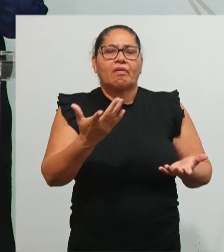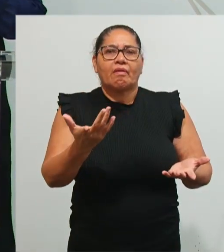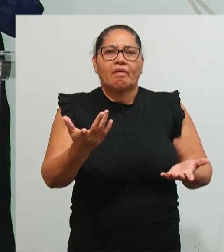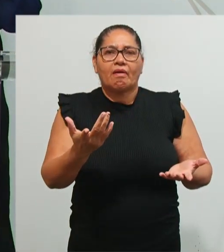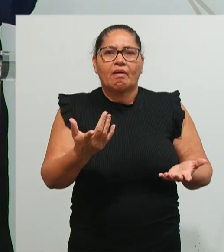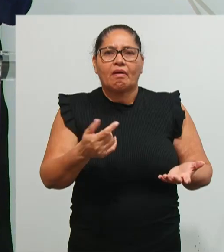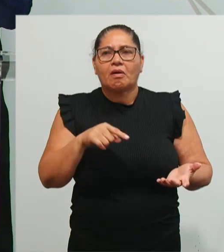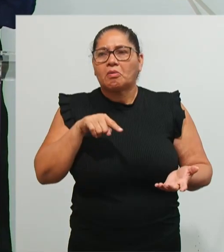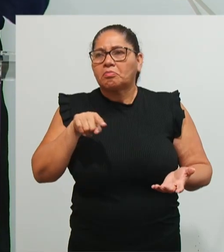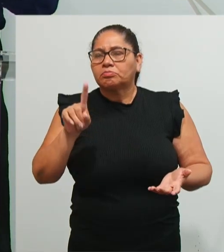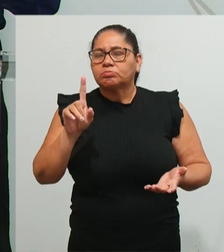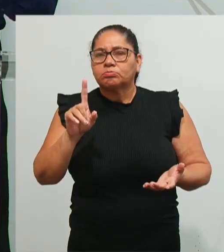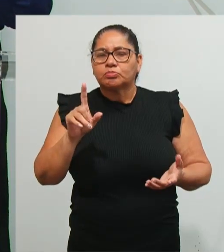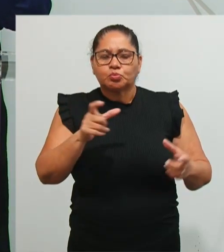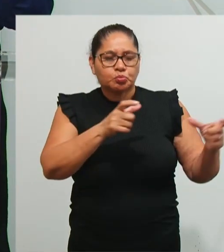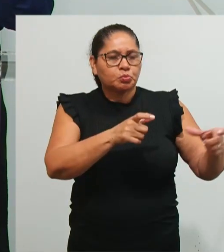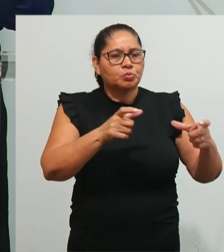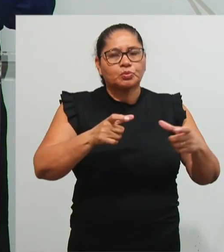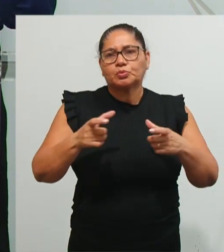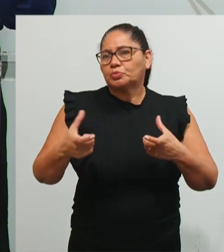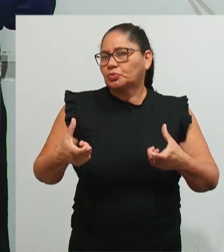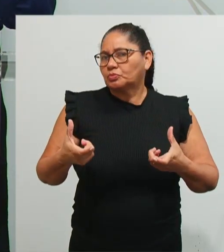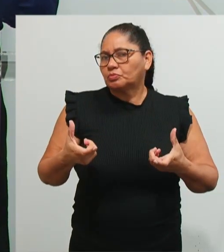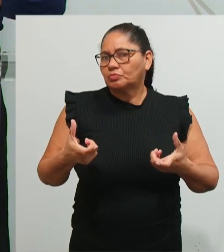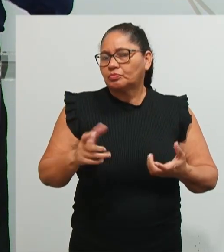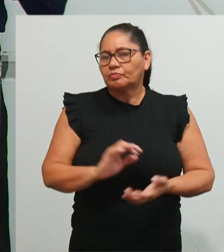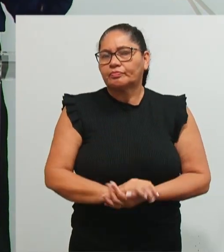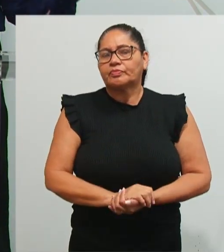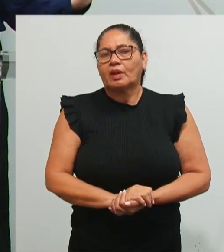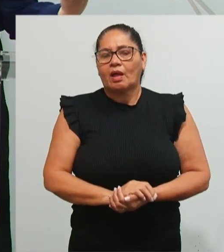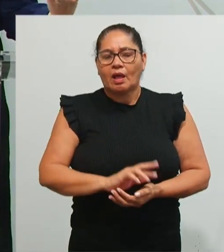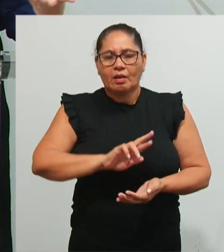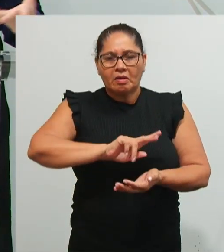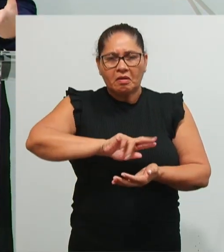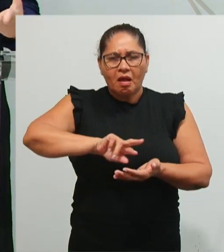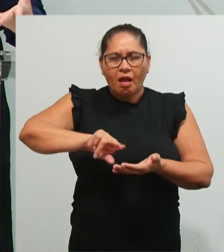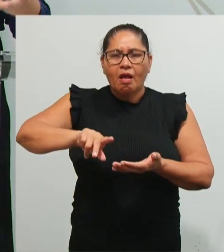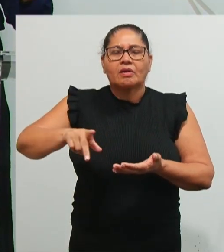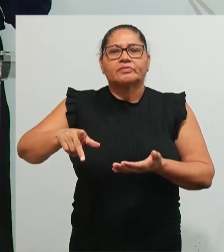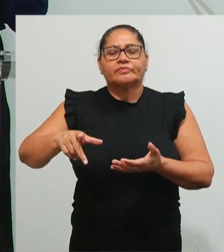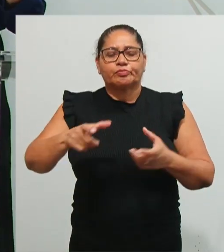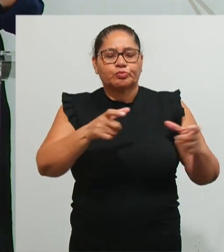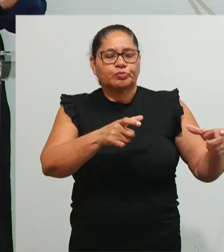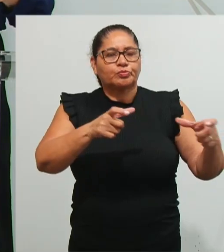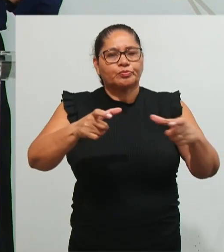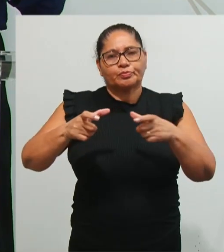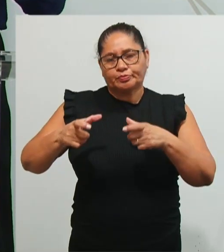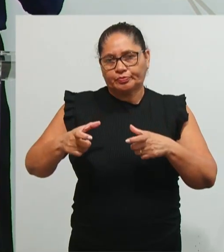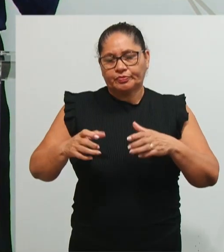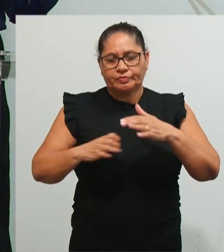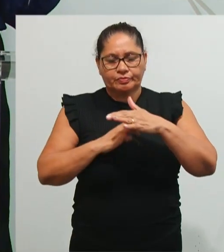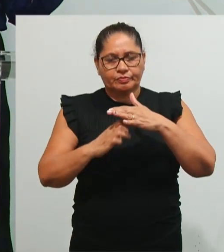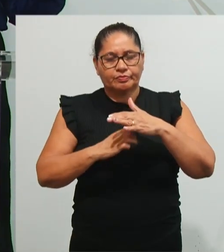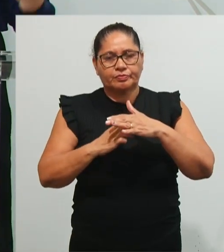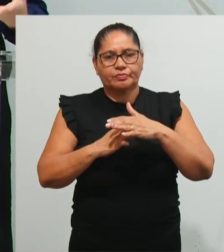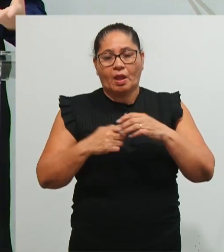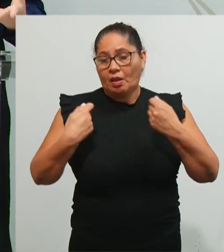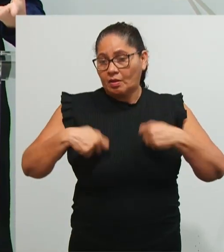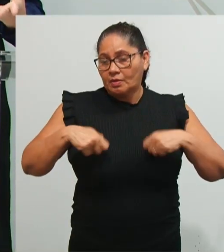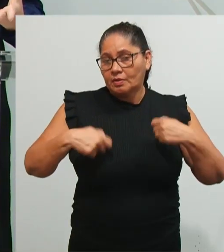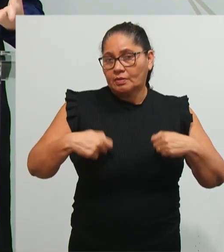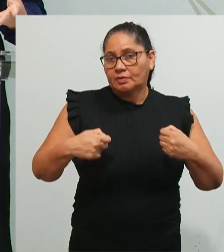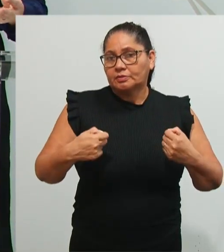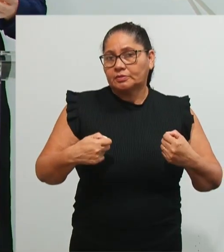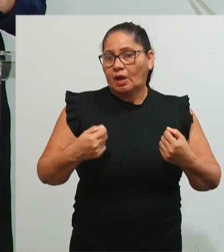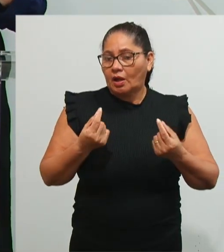que só leva para um destino, você acaba buscando uma empresa que atua em vários destinos nacionais, e para essa empresa precisa de um grande volume de capital